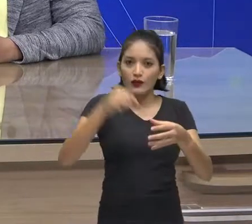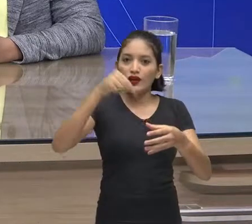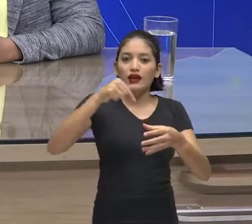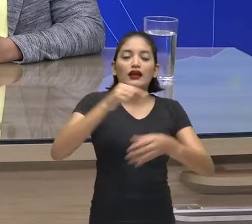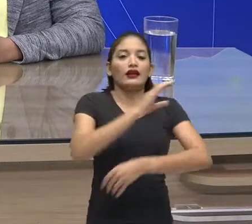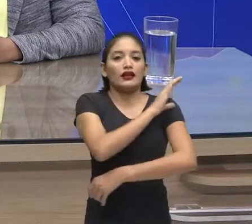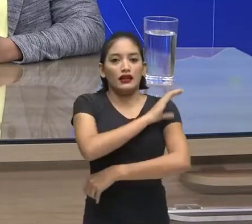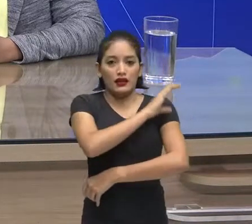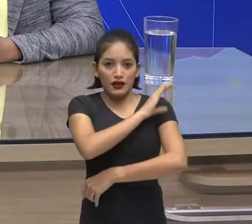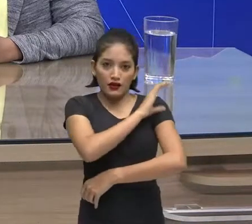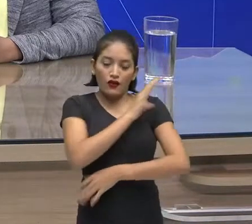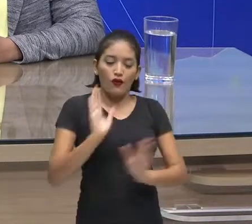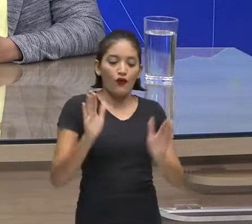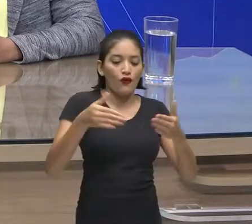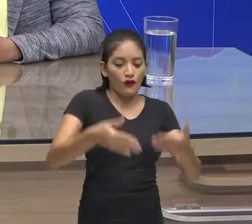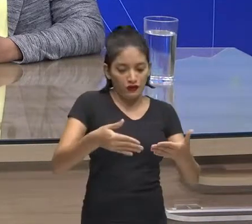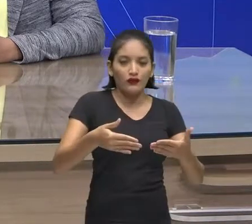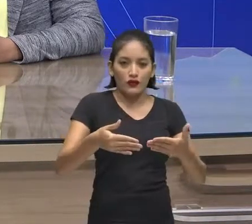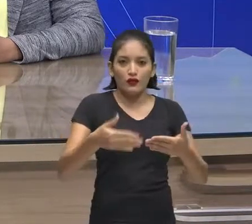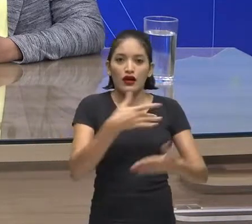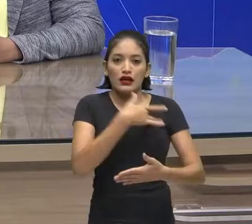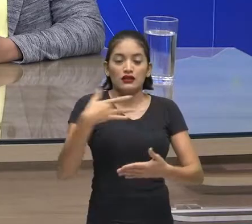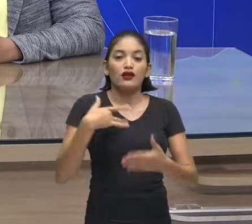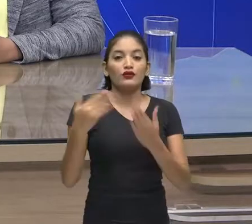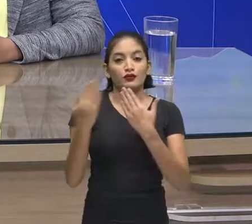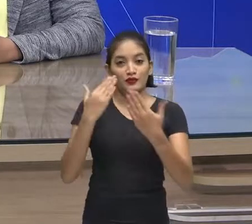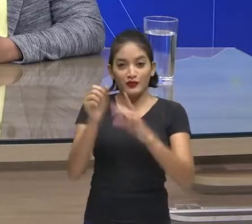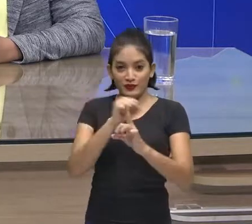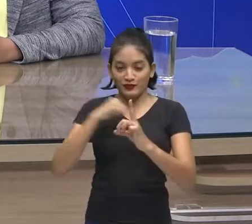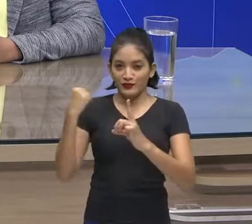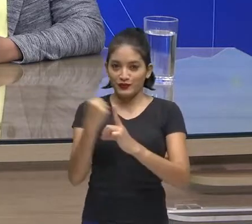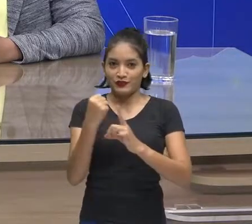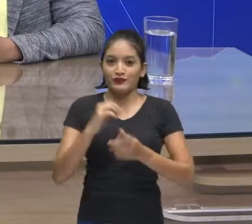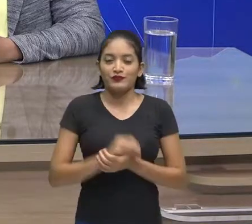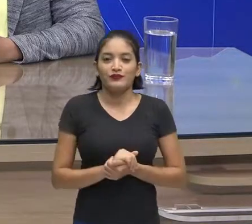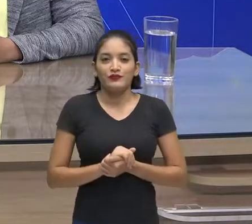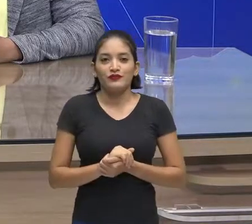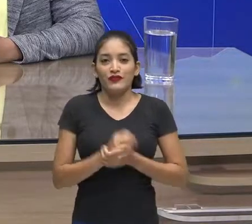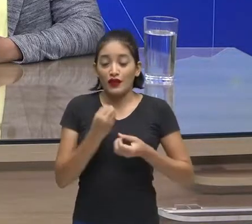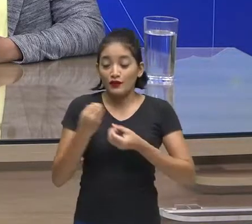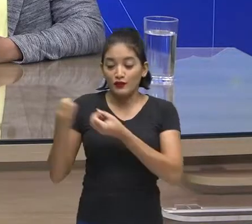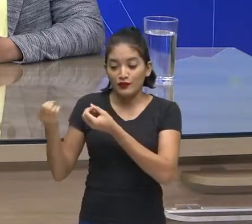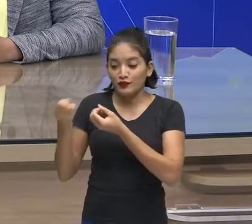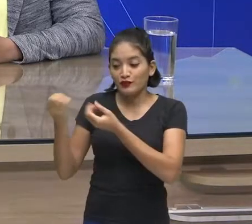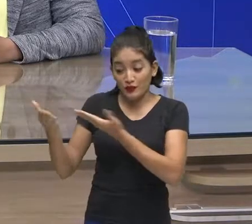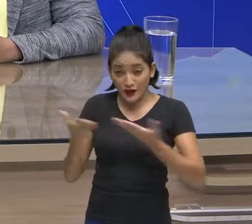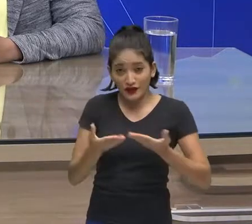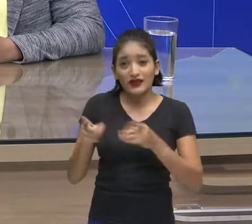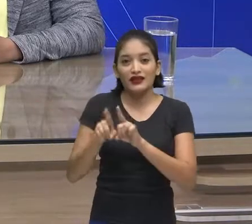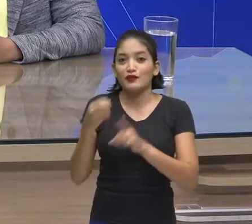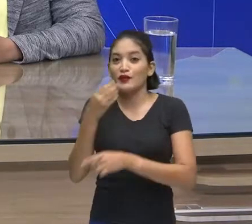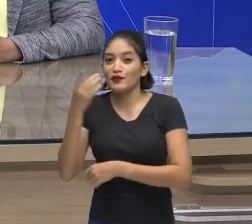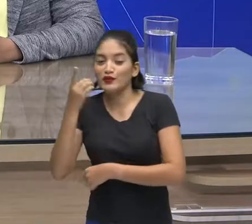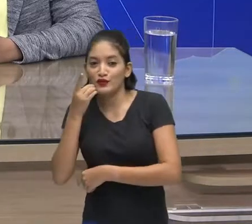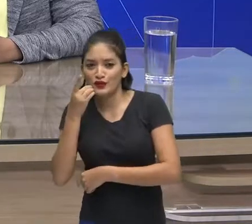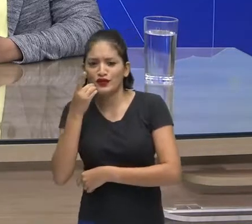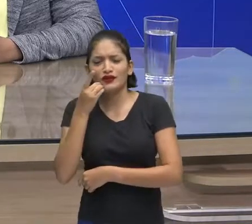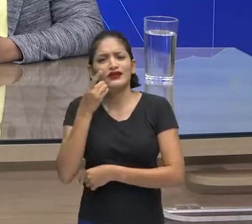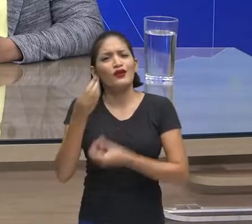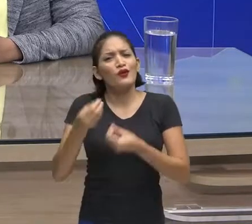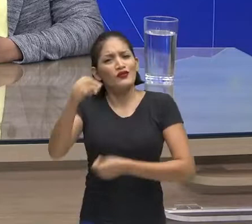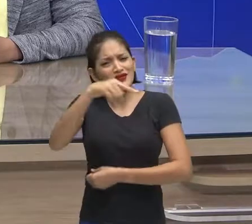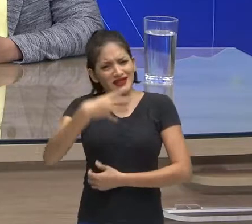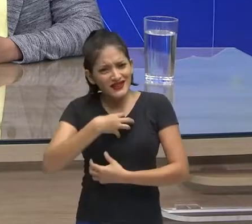de Atenção à Saúde Psicossocial. E aí, Afonso, lhe dando os bons dias, as boas-vindas, eu lhe pergunto, como você está